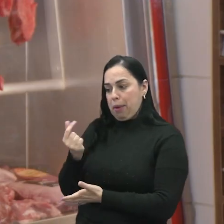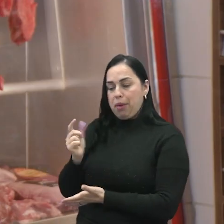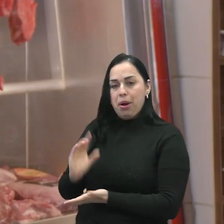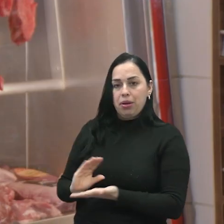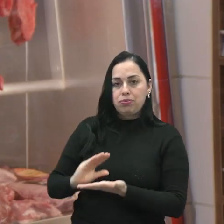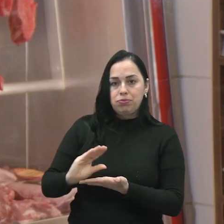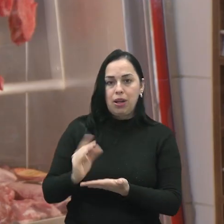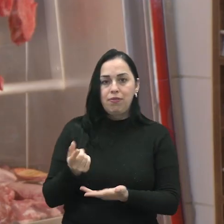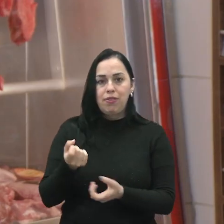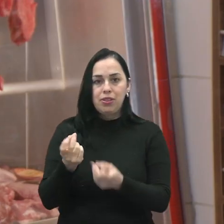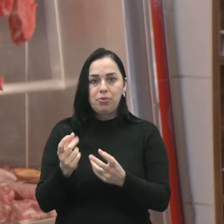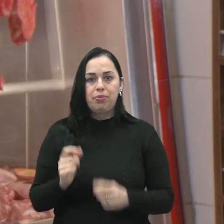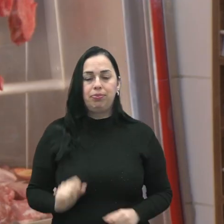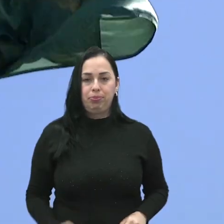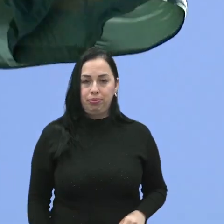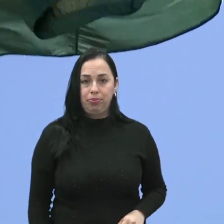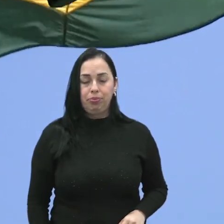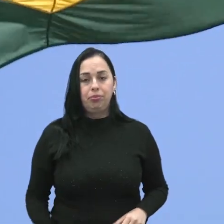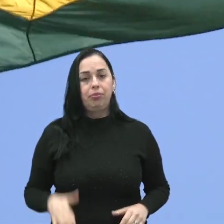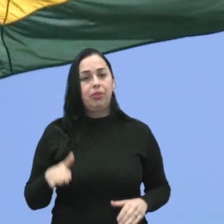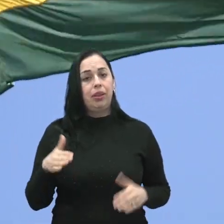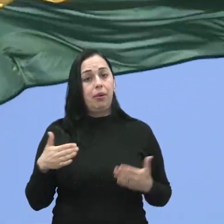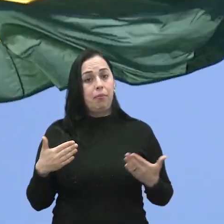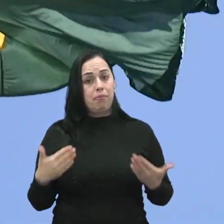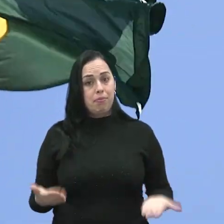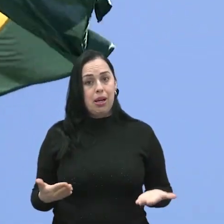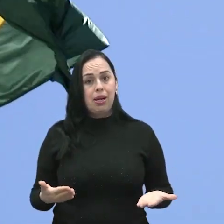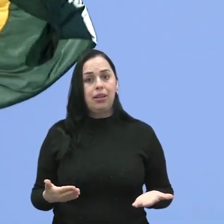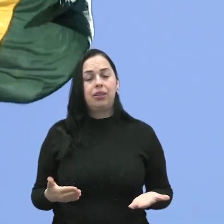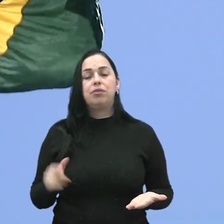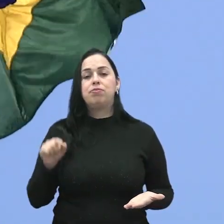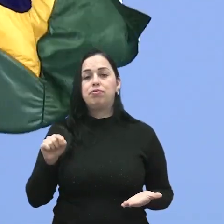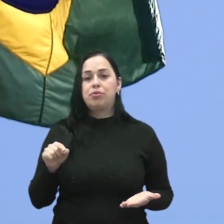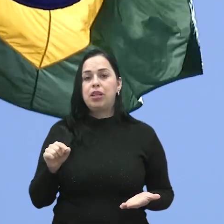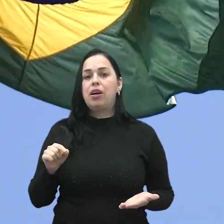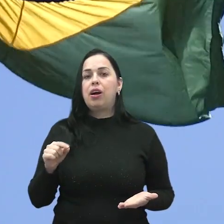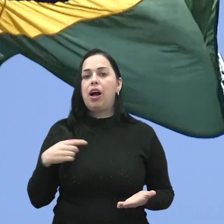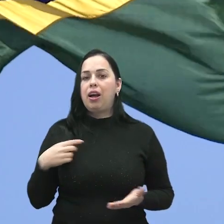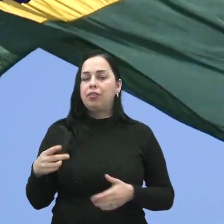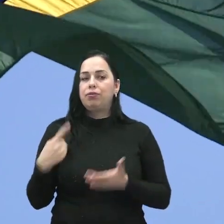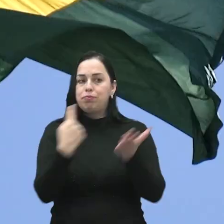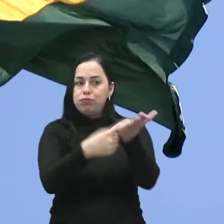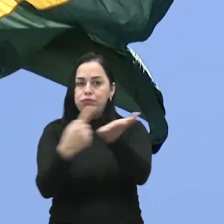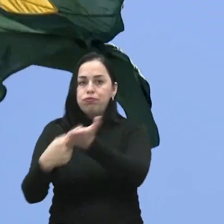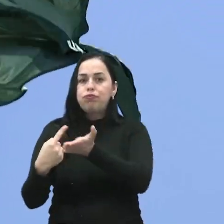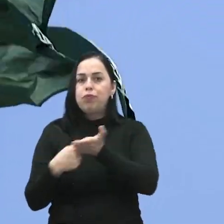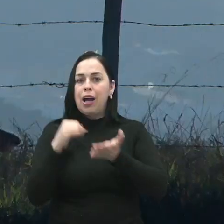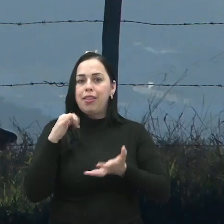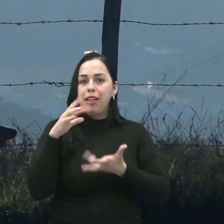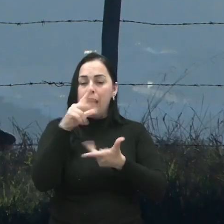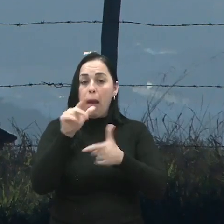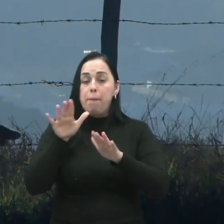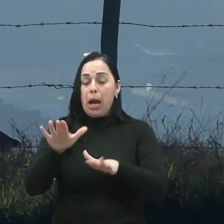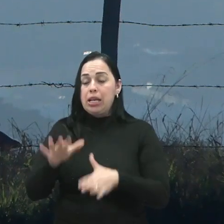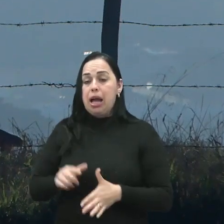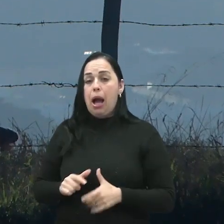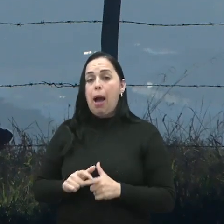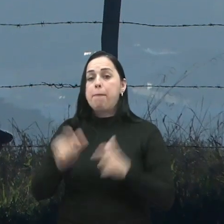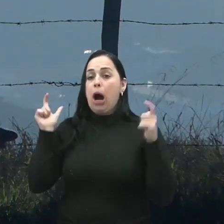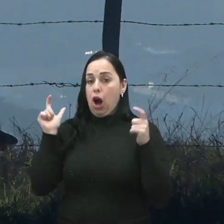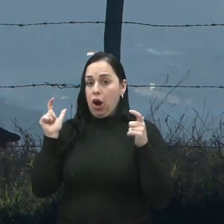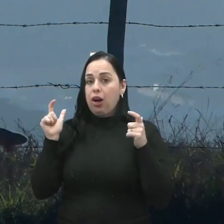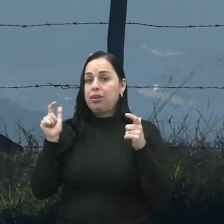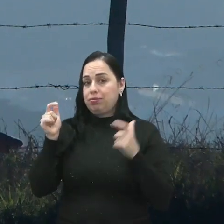também repassar isso para o consumidor final. Apesar do forte desempenho internacional, a maior parte da carne